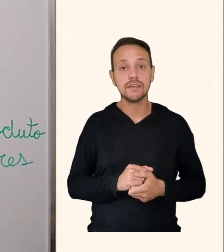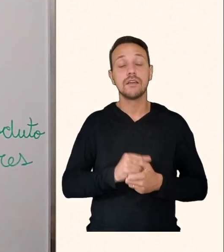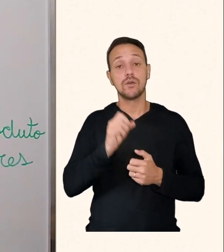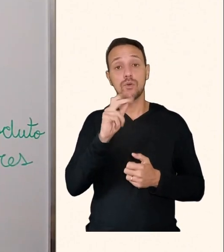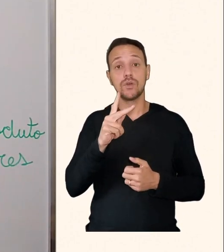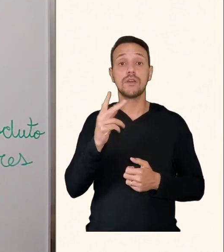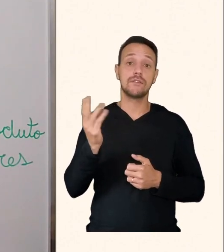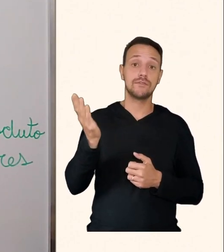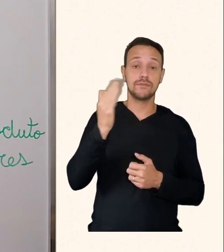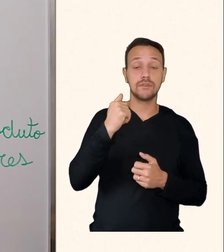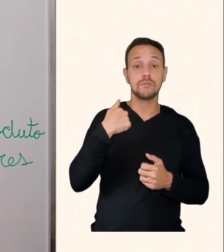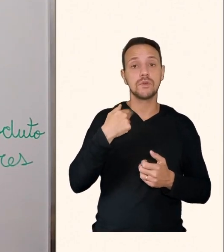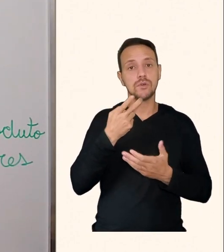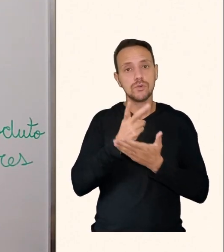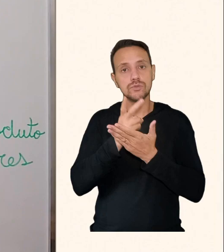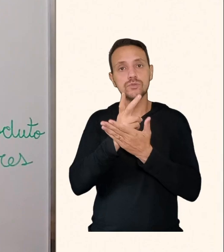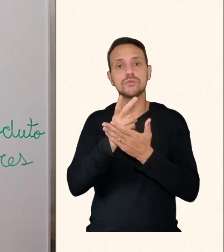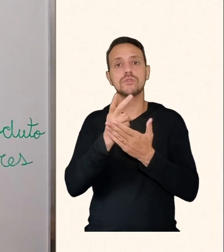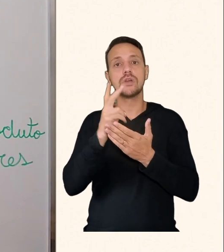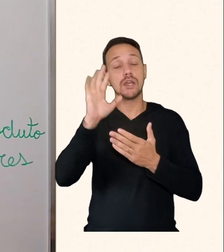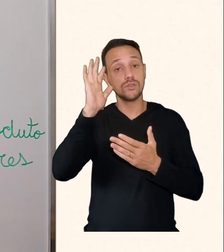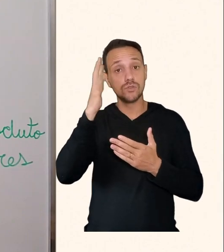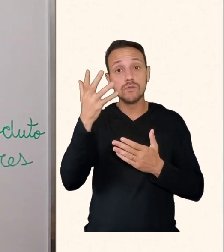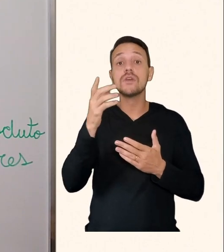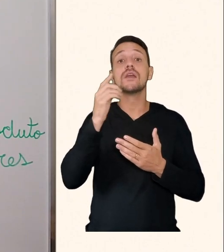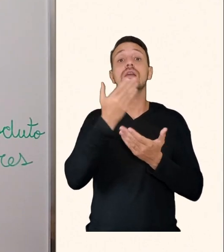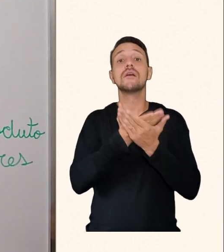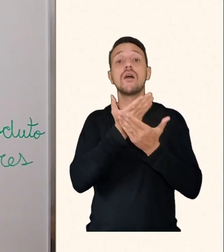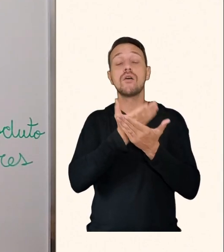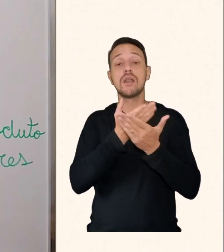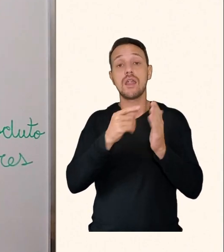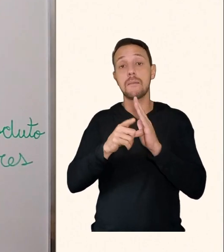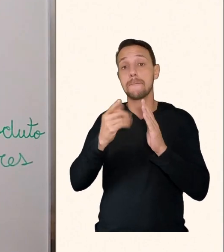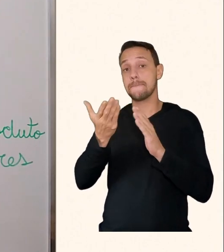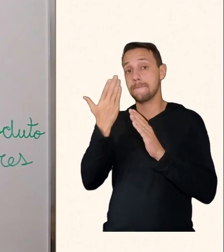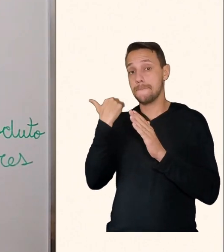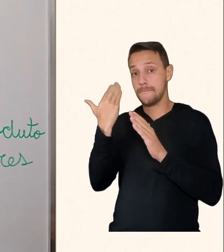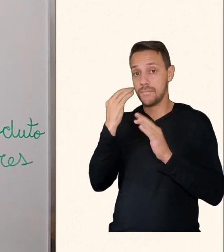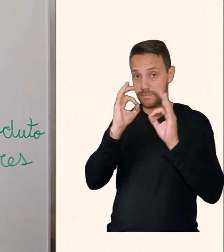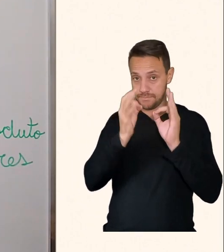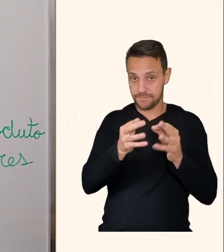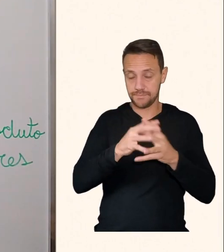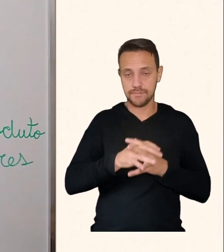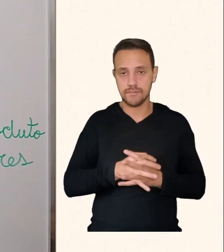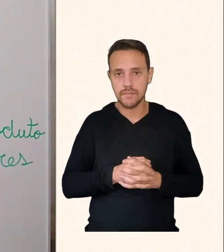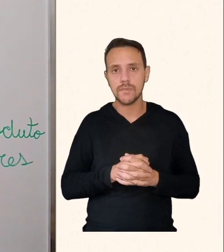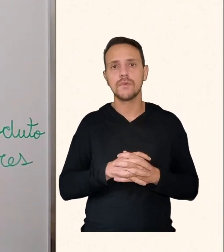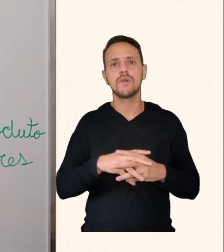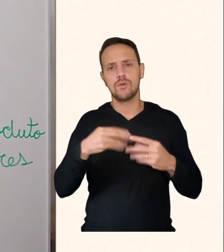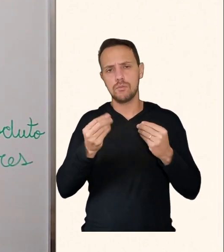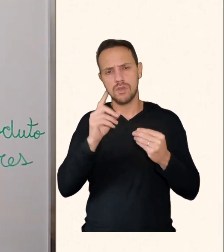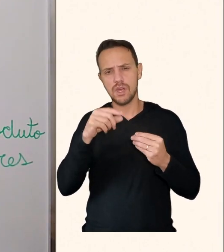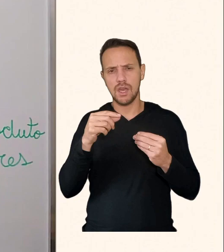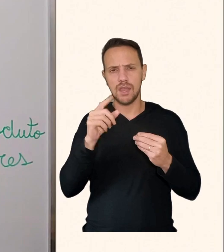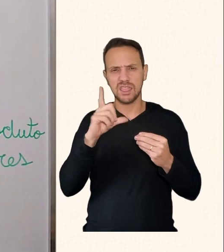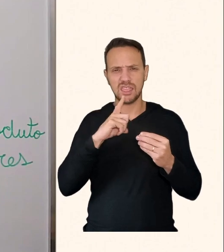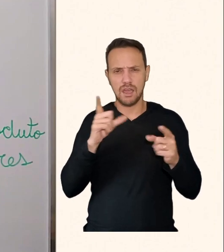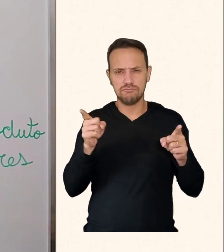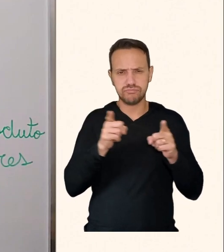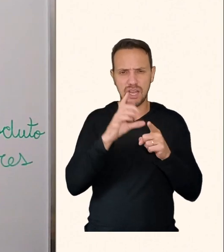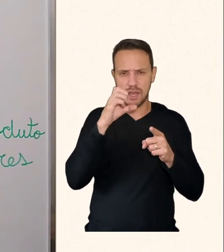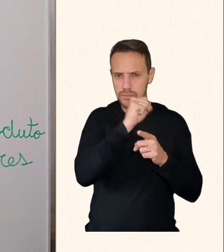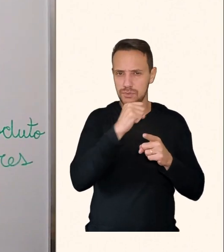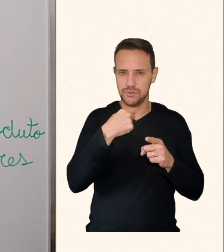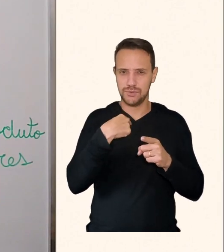Abusos. Ok? Como é de praxe, vamos resolver o exercício da aula passada. Tá? Como ele é